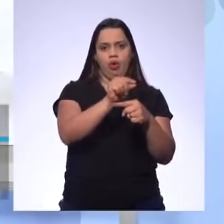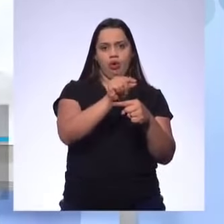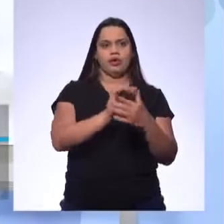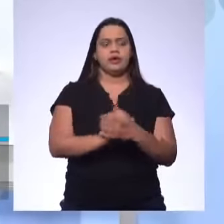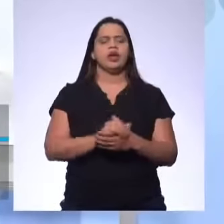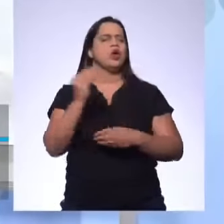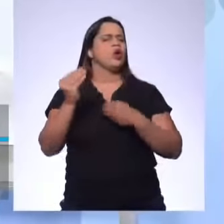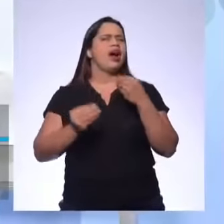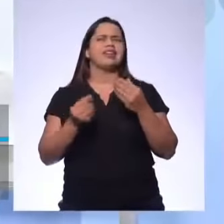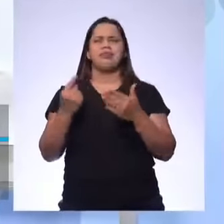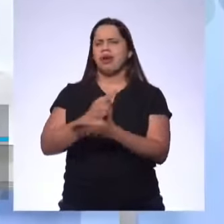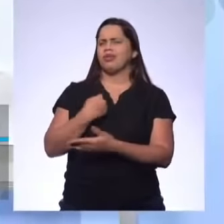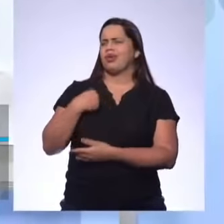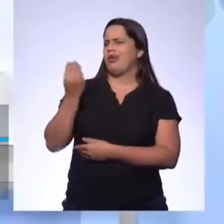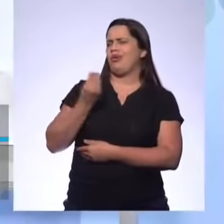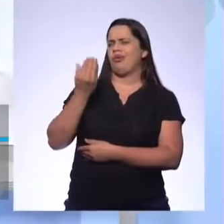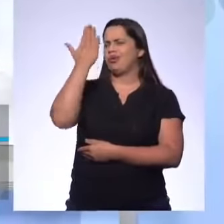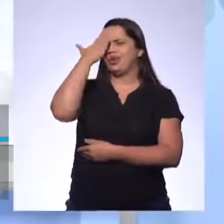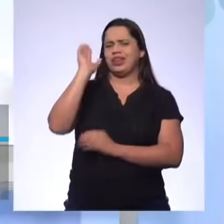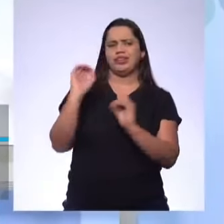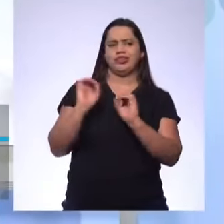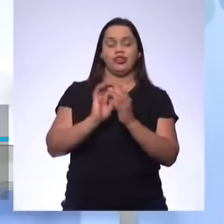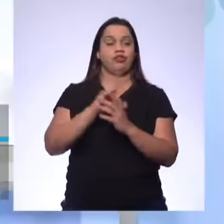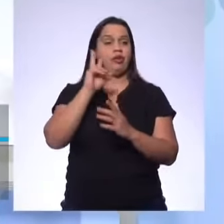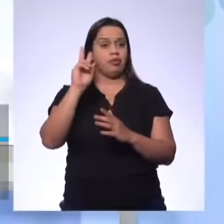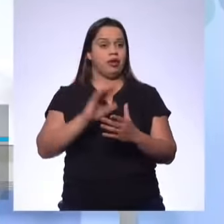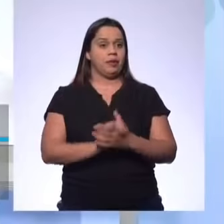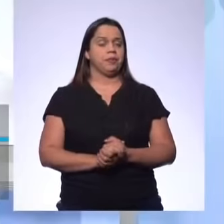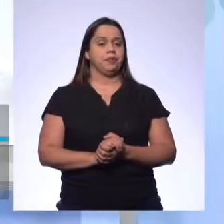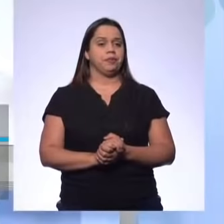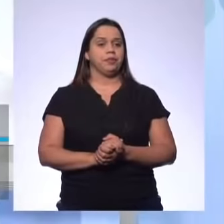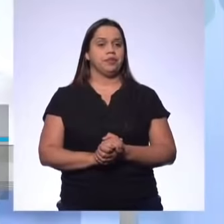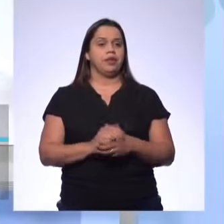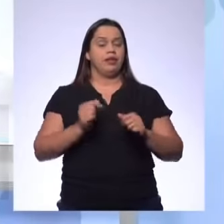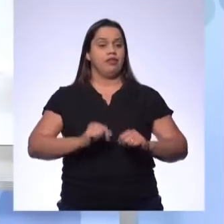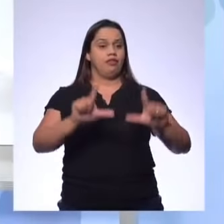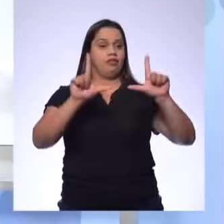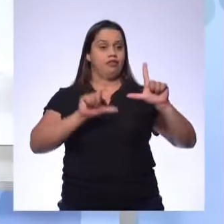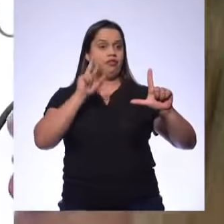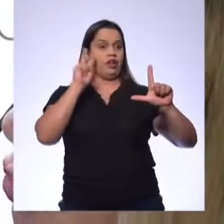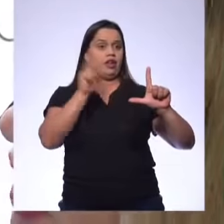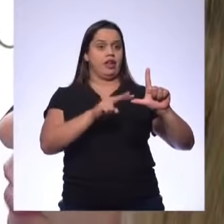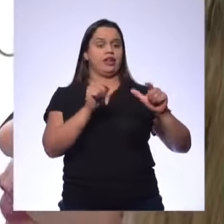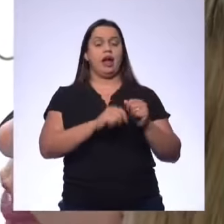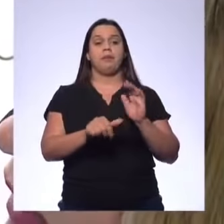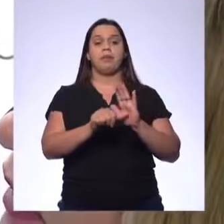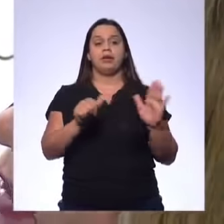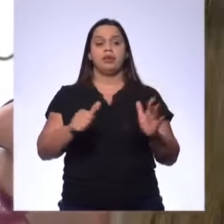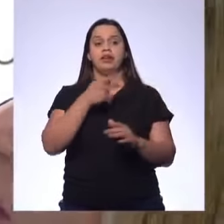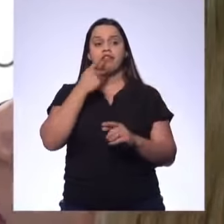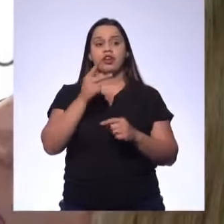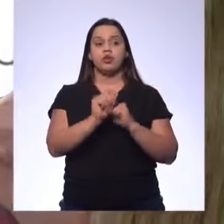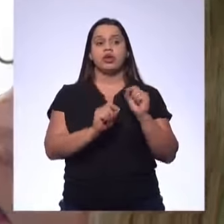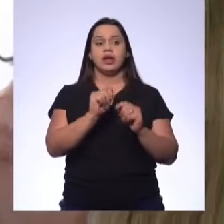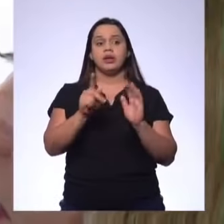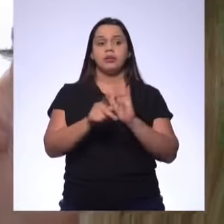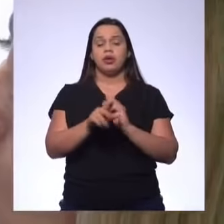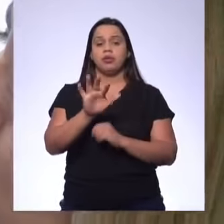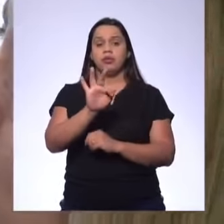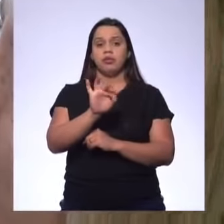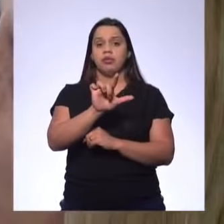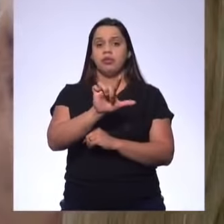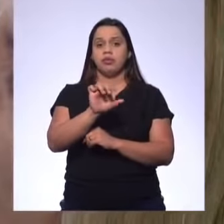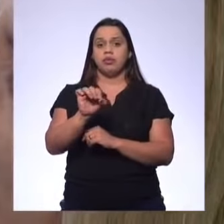né? Mostra aqui para mim, por favor. Ó, então, a primeira ali está falando de flood. Então, eu tenho que procurar aqui, ó, qual é